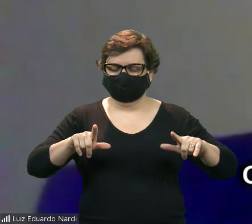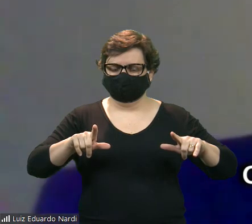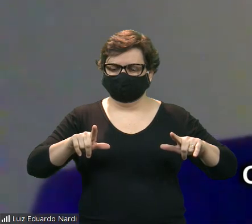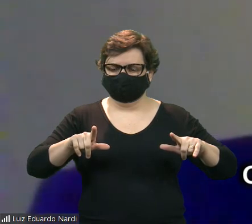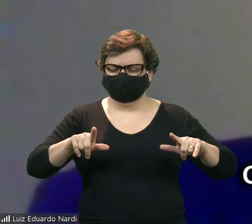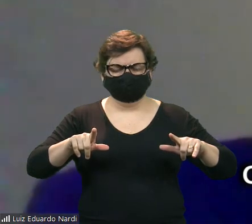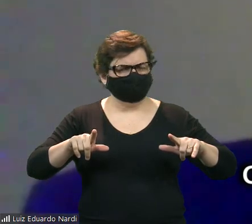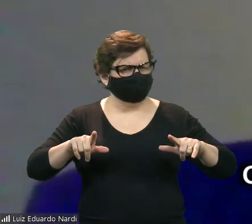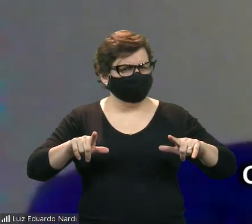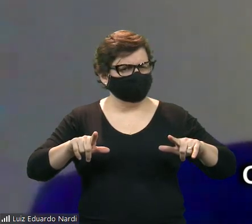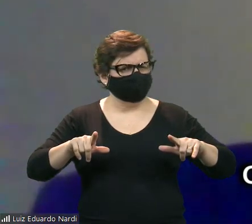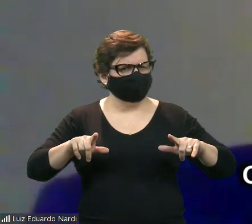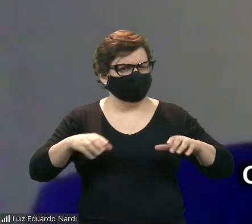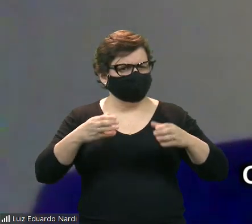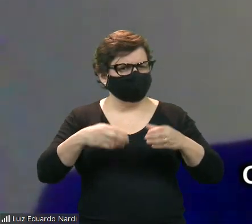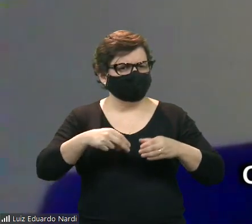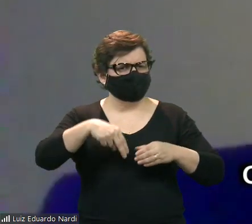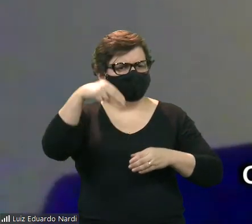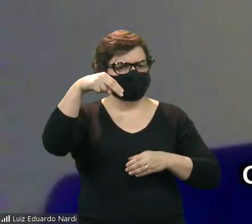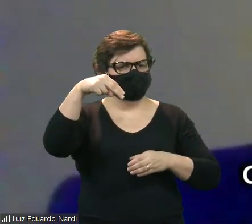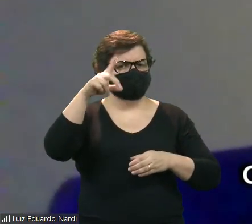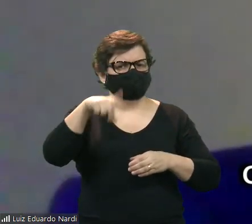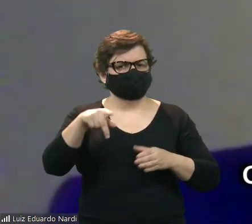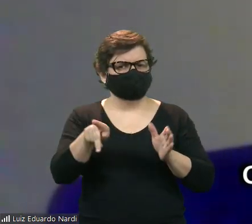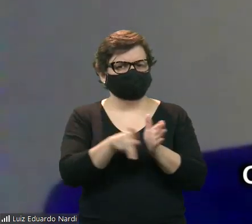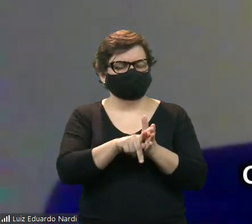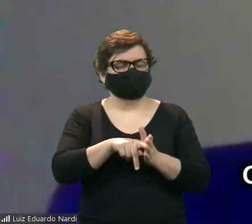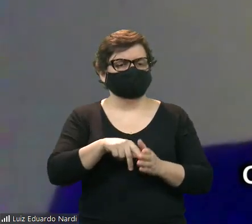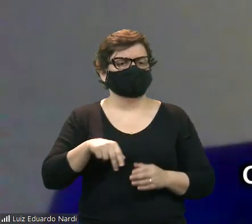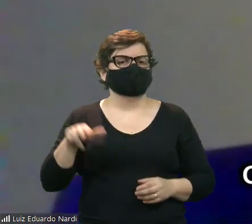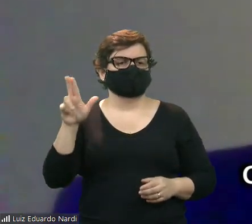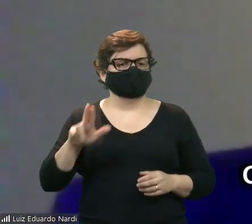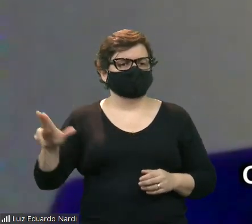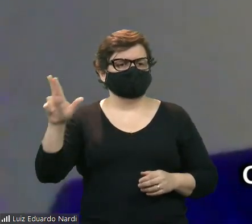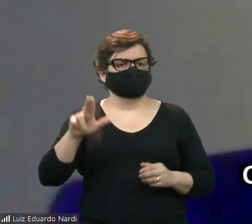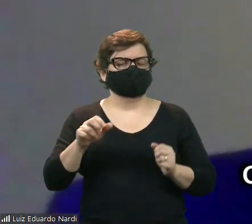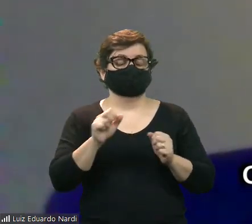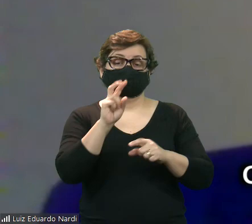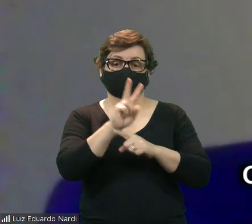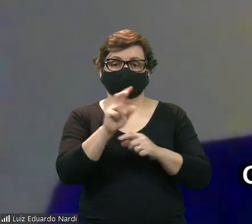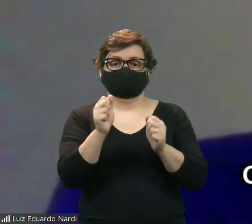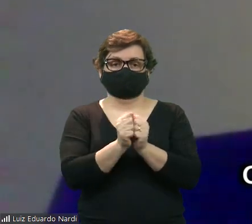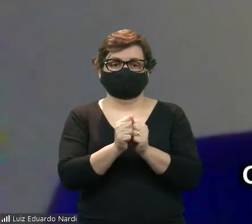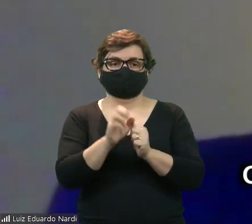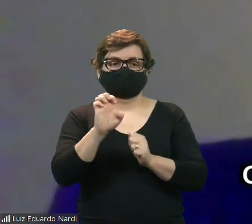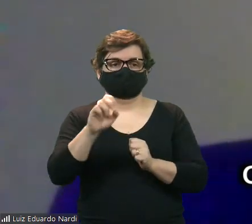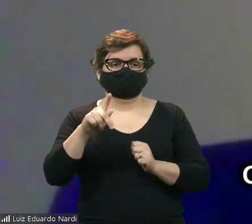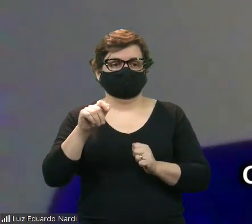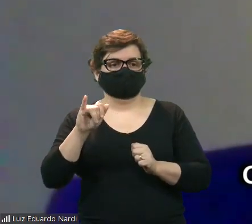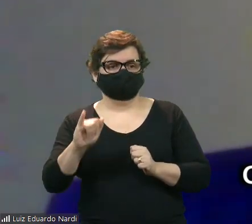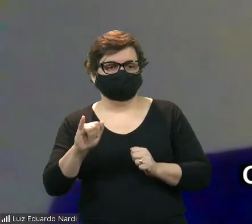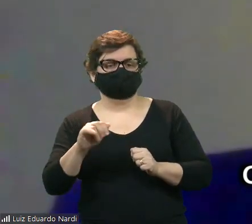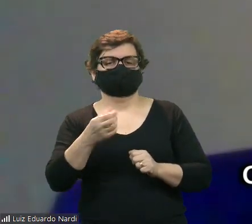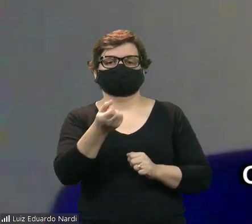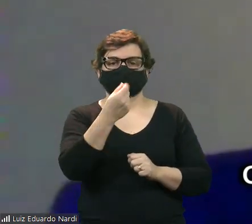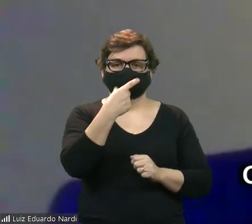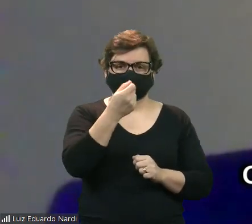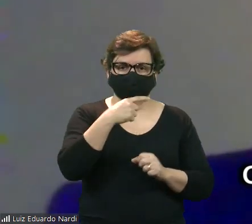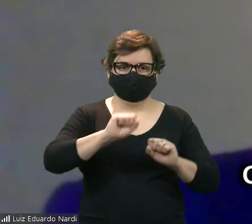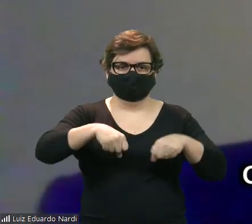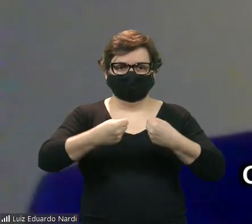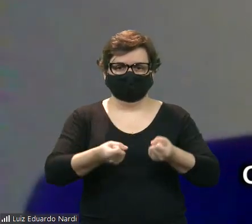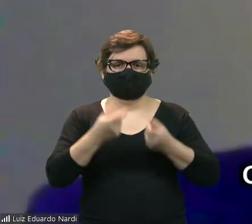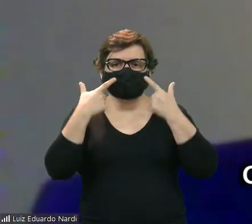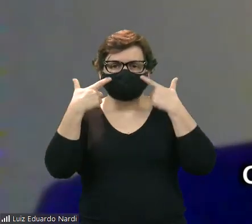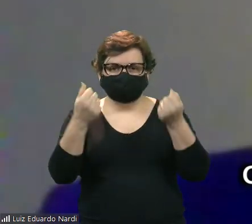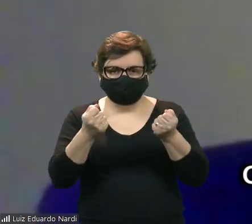Unimar, cuidar com EPIs, com remédios, dar uma atenção maior para esse povo.